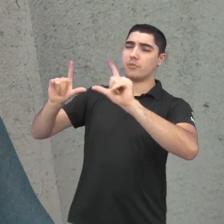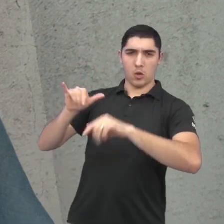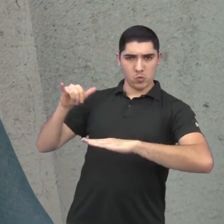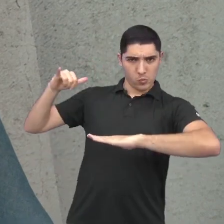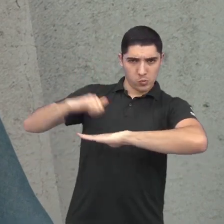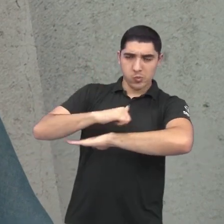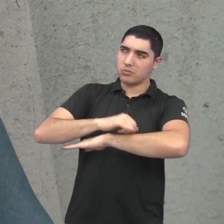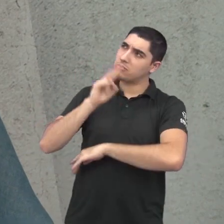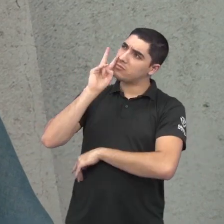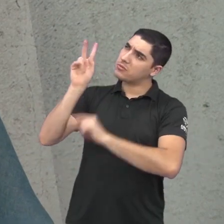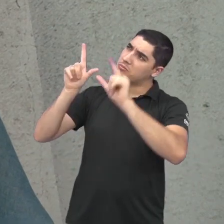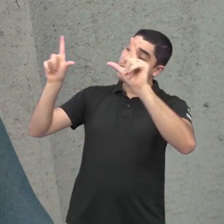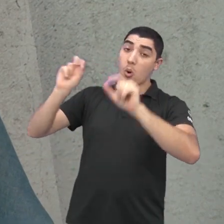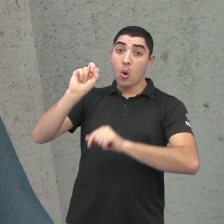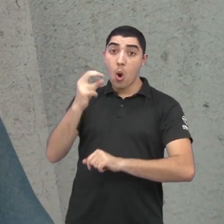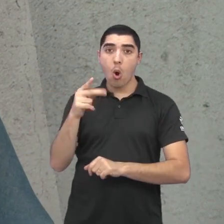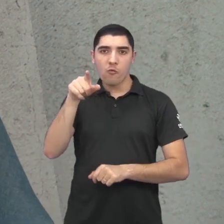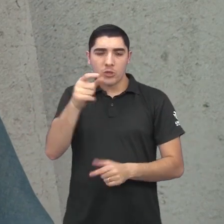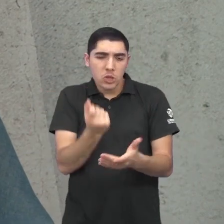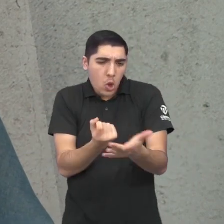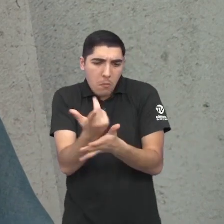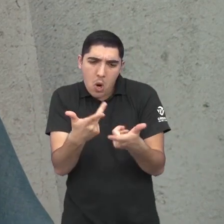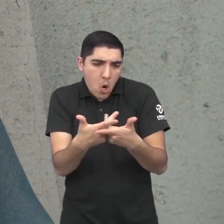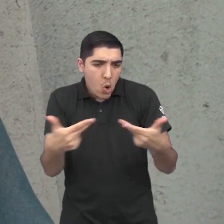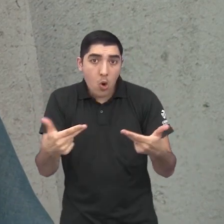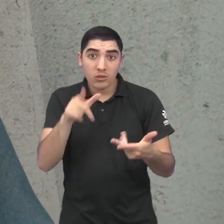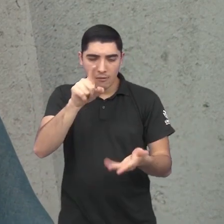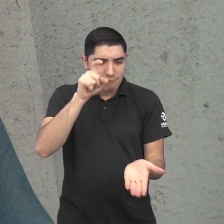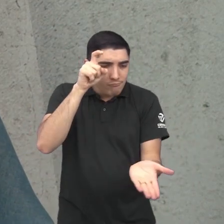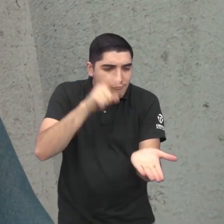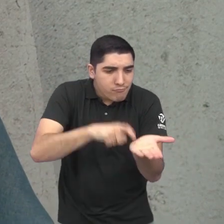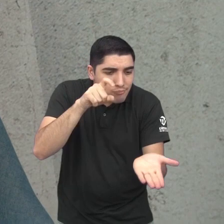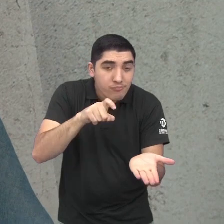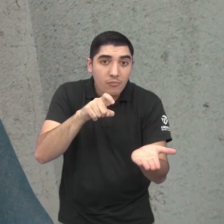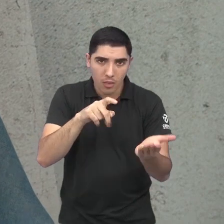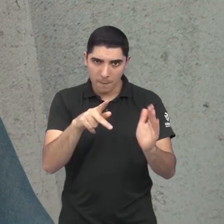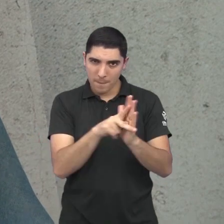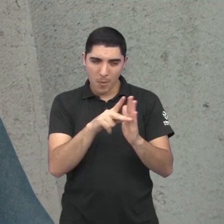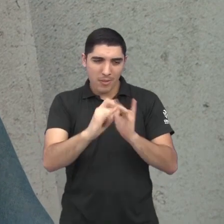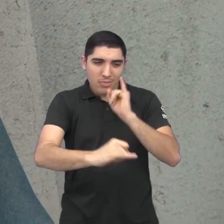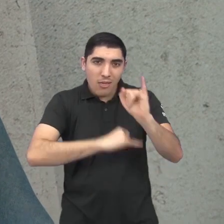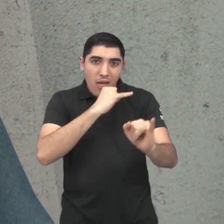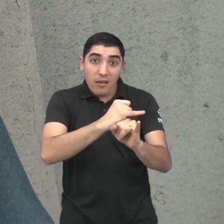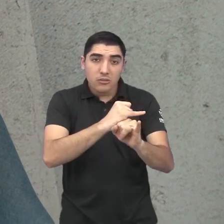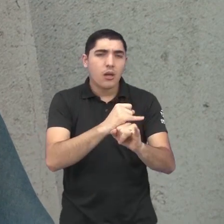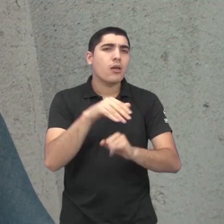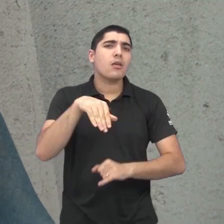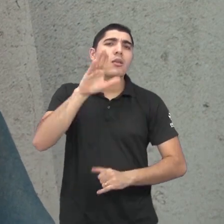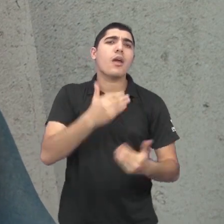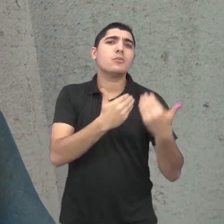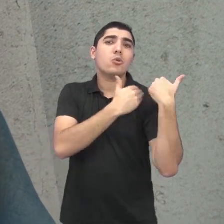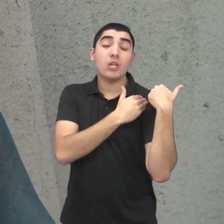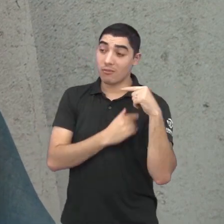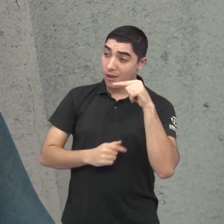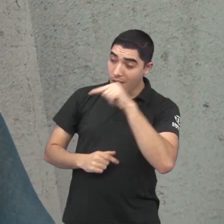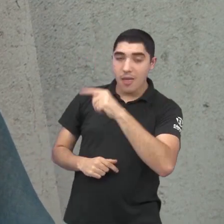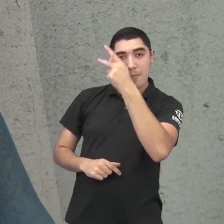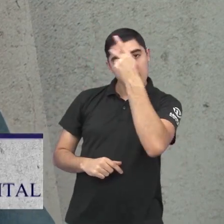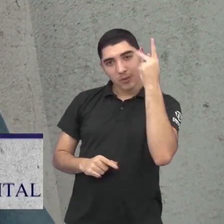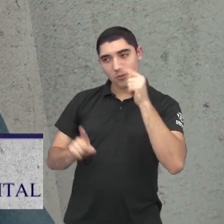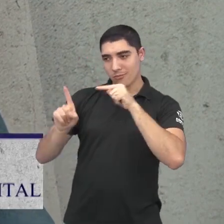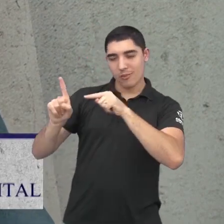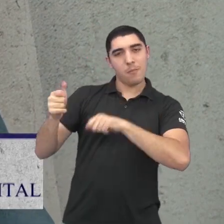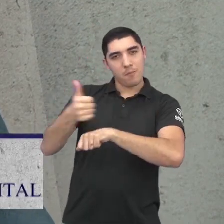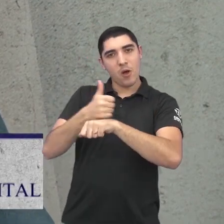um botão de finalizar compra que seja fácil de localizar numa loja virtual. Ou seja, é um design de experiência do usuário.